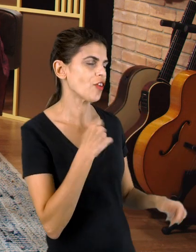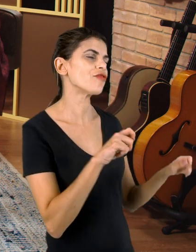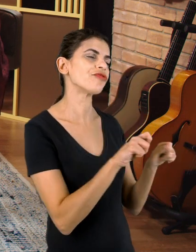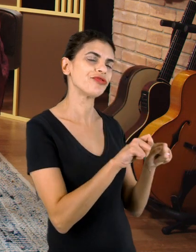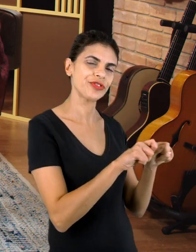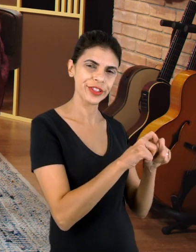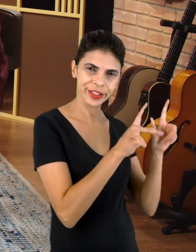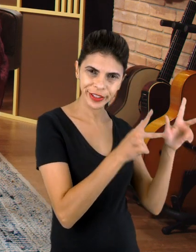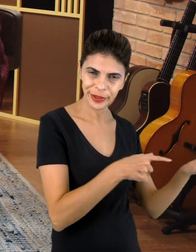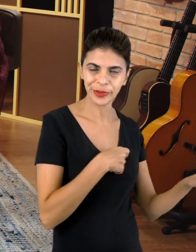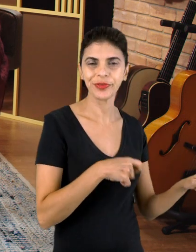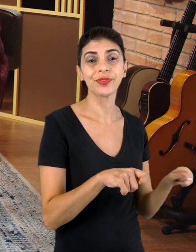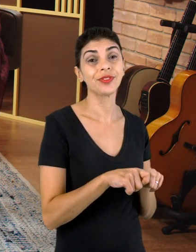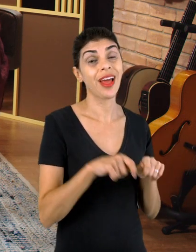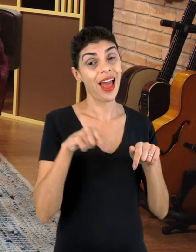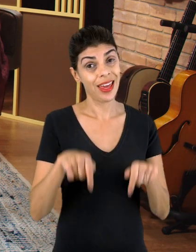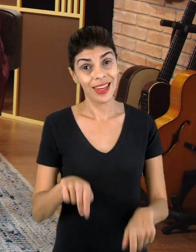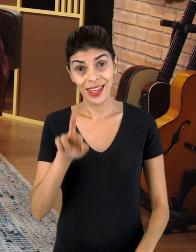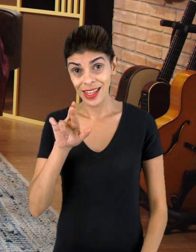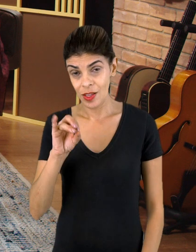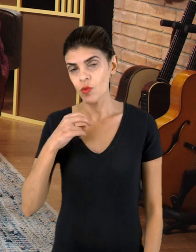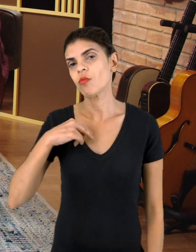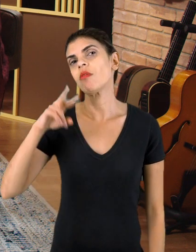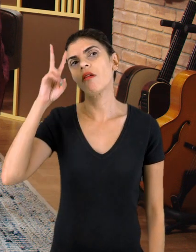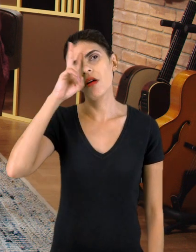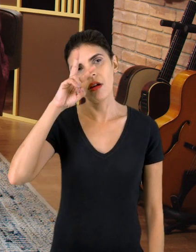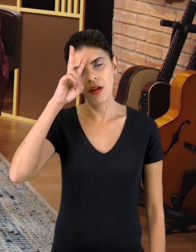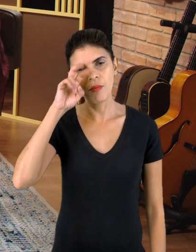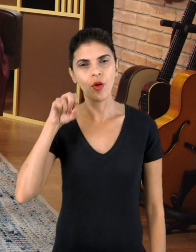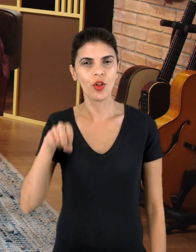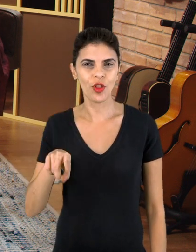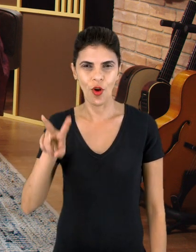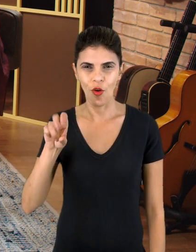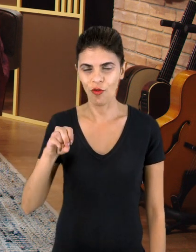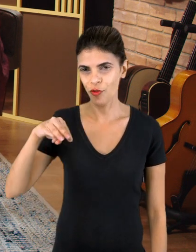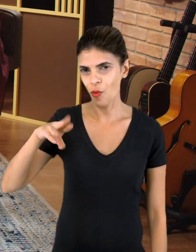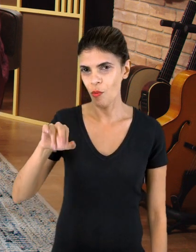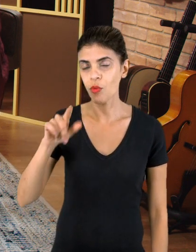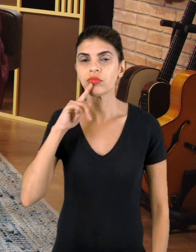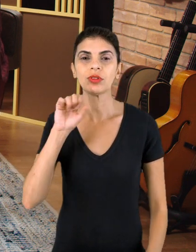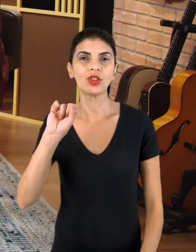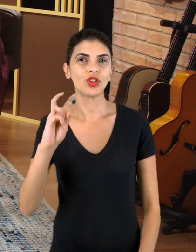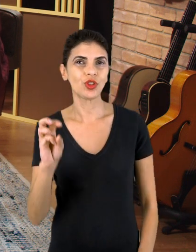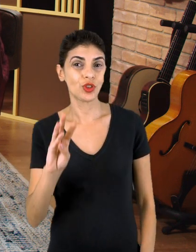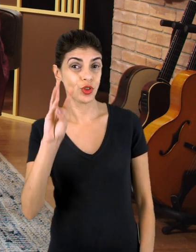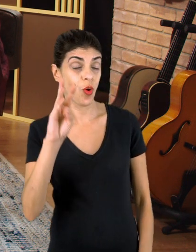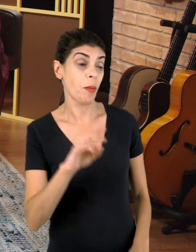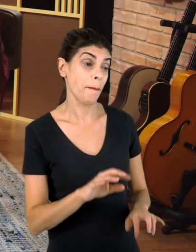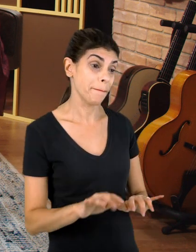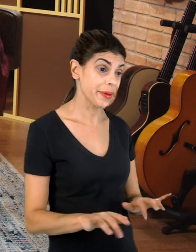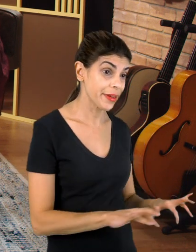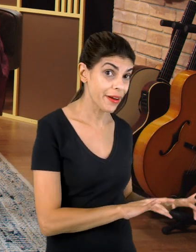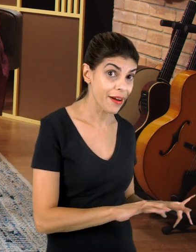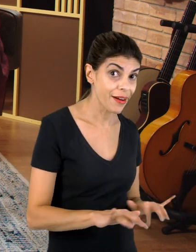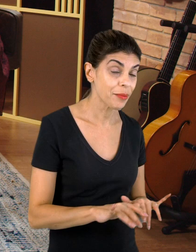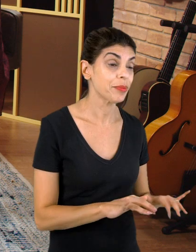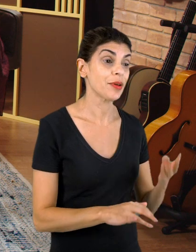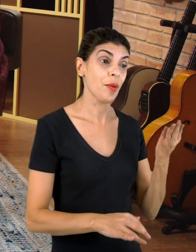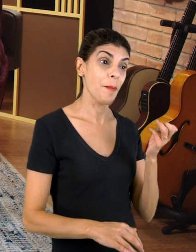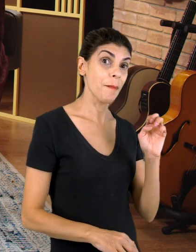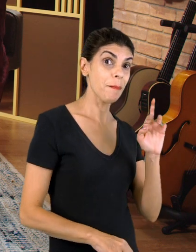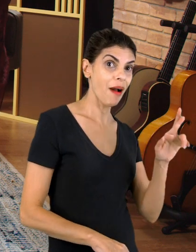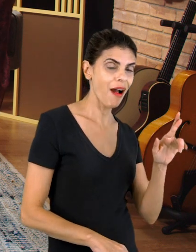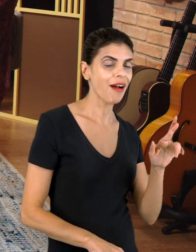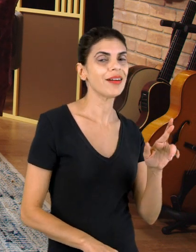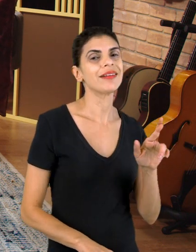também. Né? É. Aqui no Rio, eu lembro, vocês faziam no Novo Mundo, ali era basicamente era ali show. É piano bar, mas show. Era piano, piano bar. Piano bar, show, bar. Exatamente.